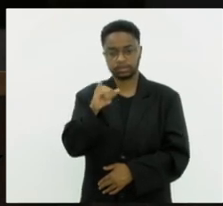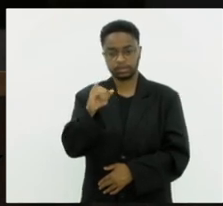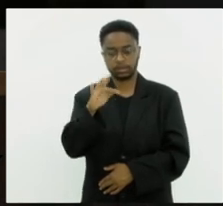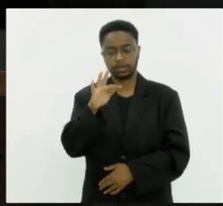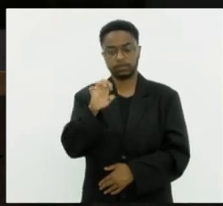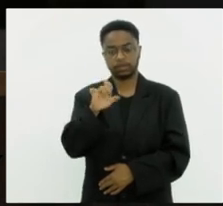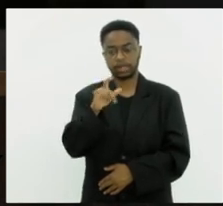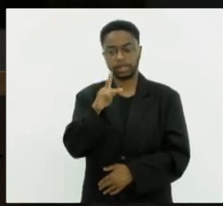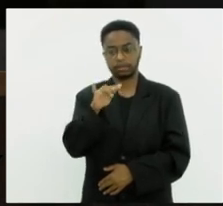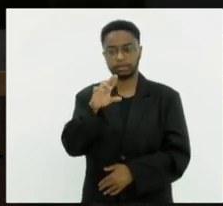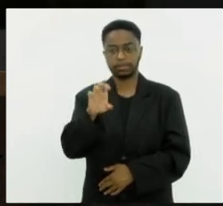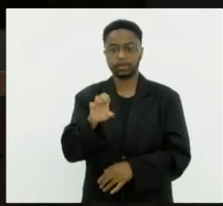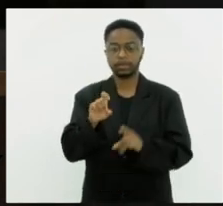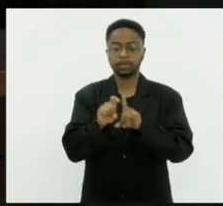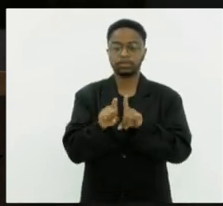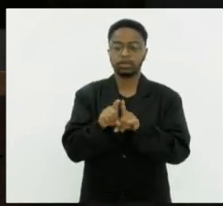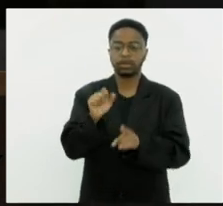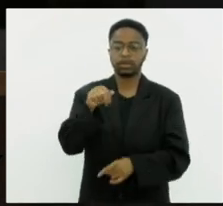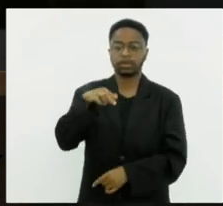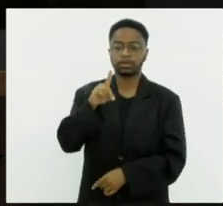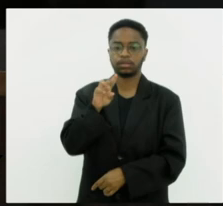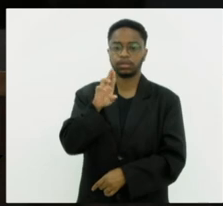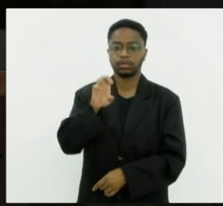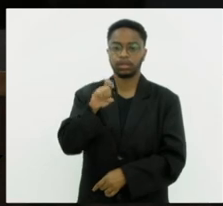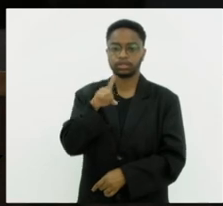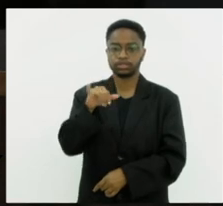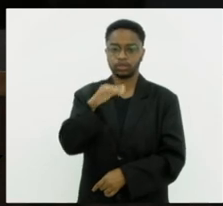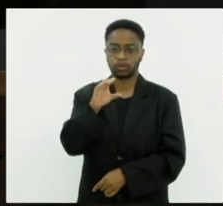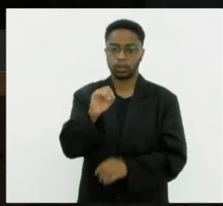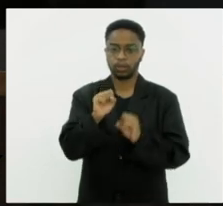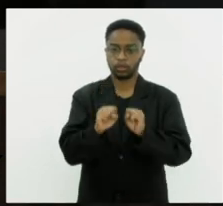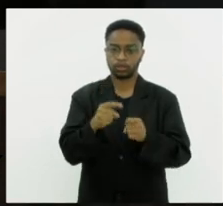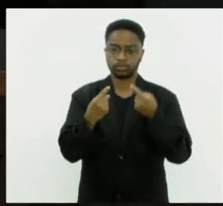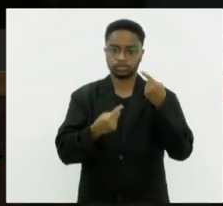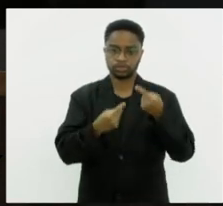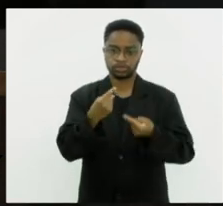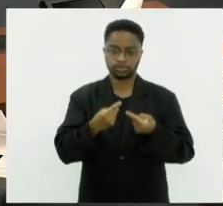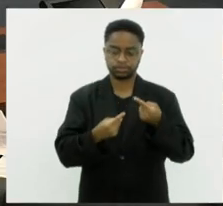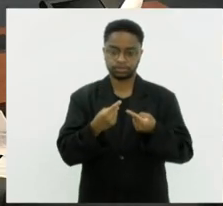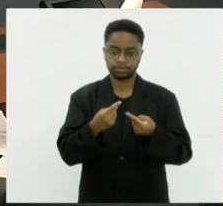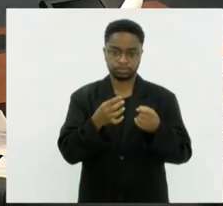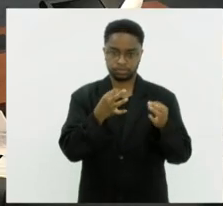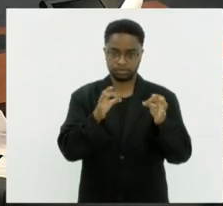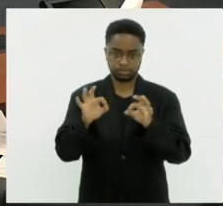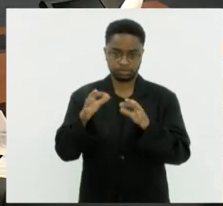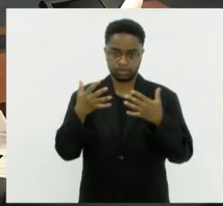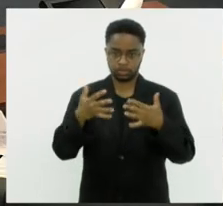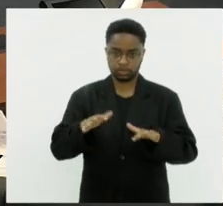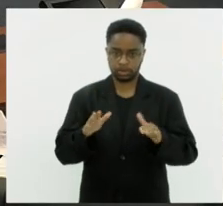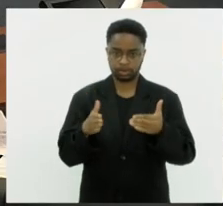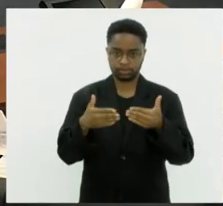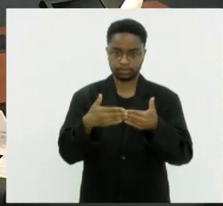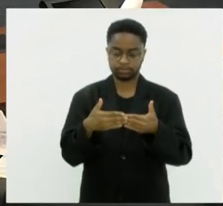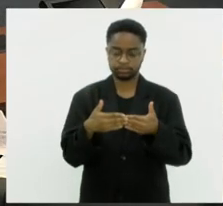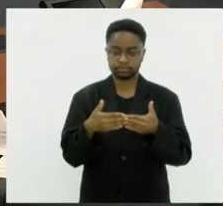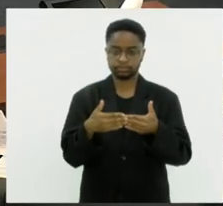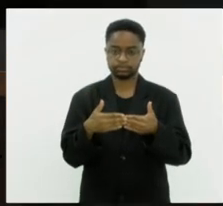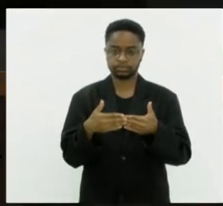Soares e Andrezinho Siciliano. Em discussão, não havendo quem queira